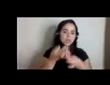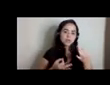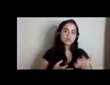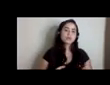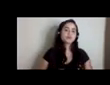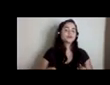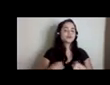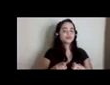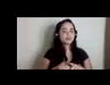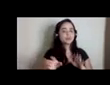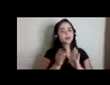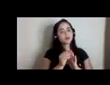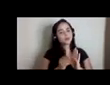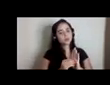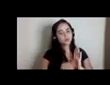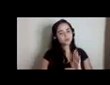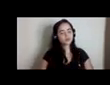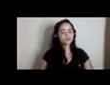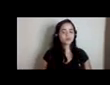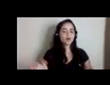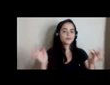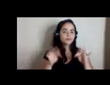esses conteúdos. E, por fim,